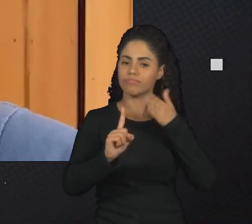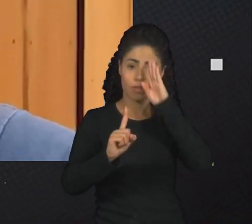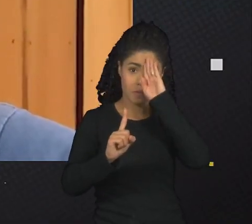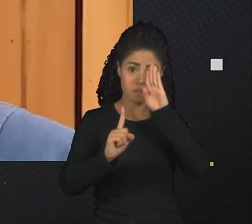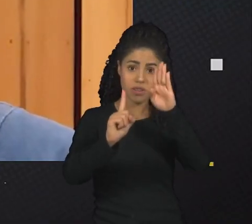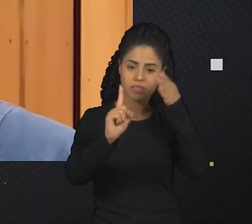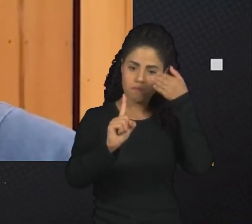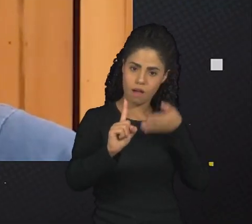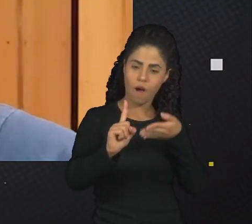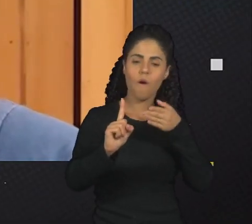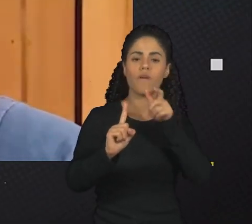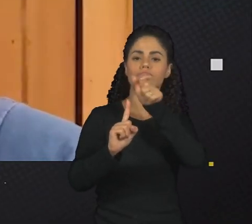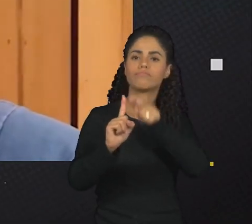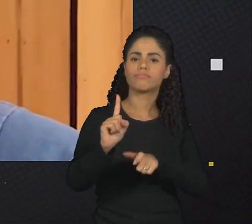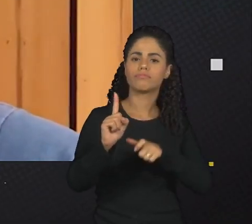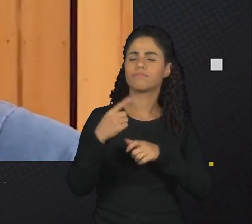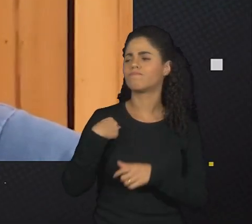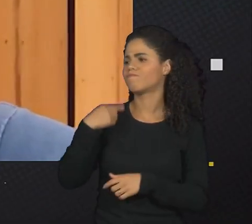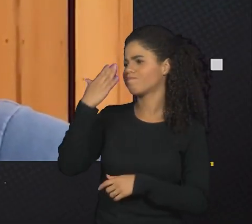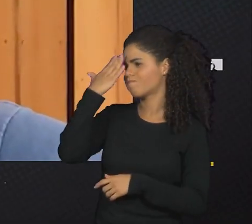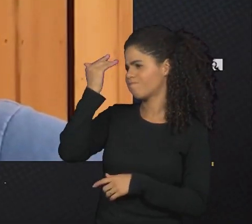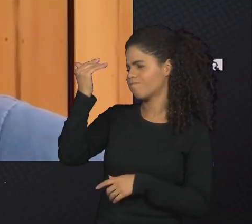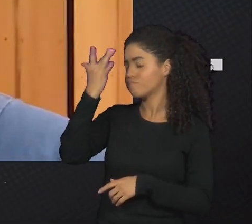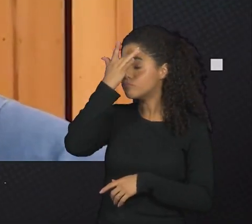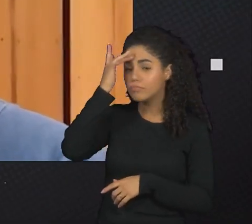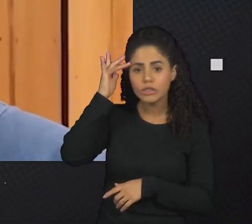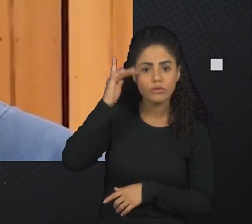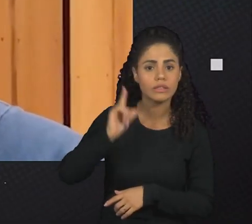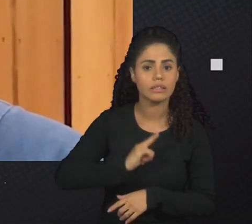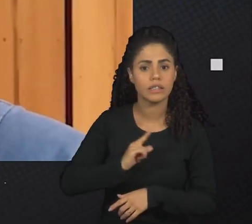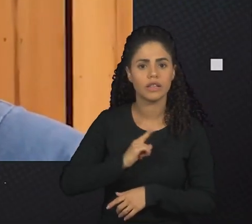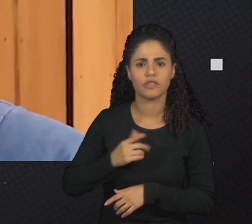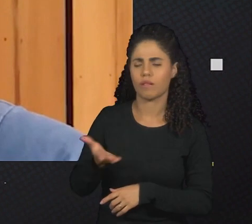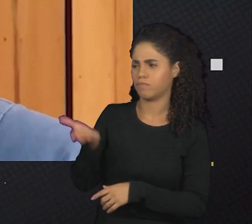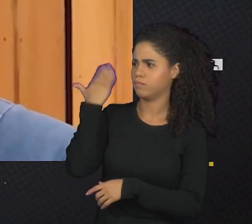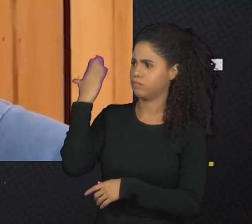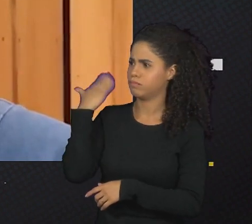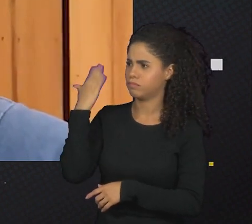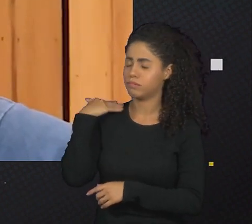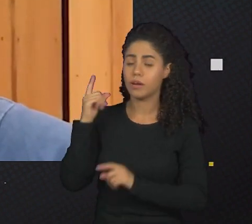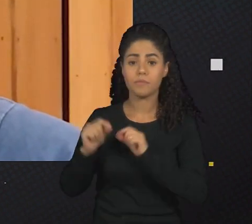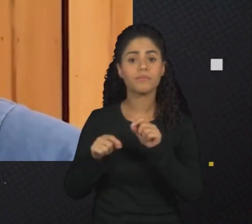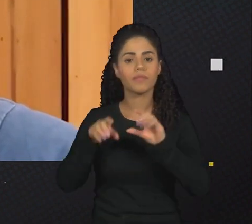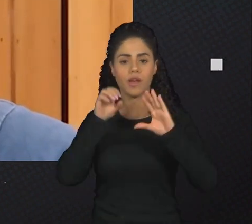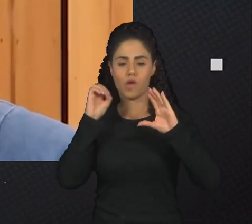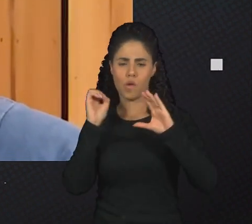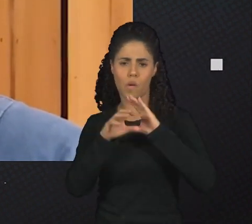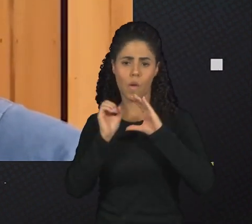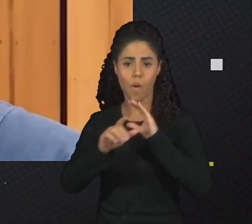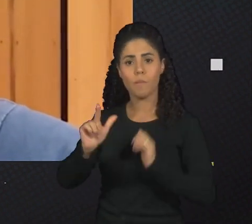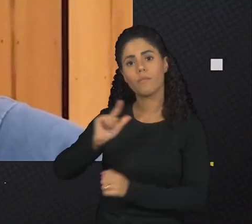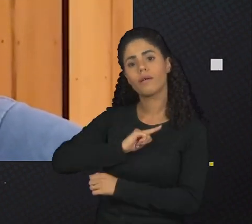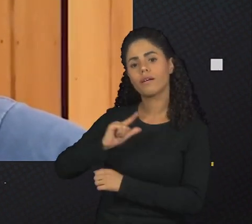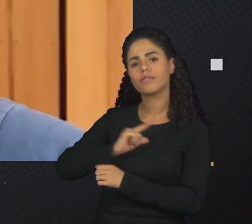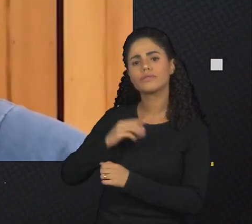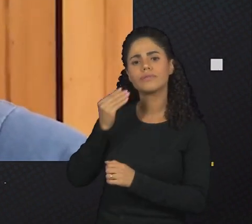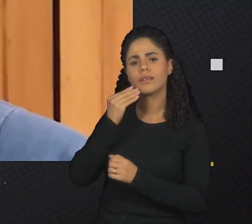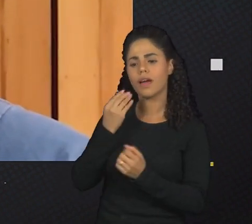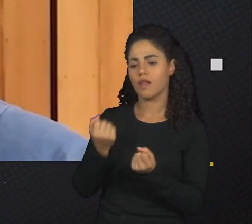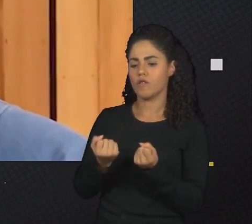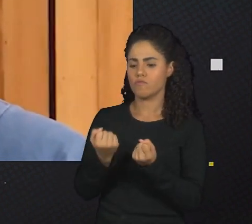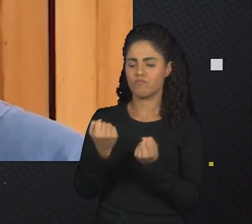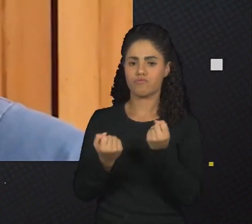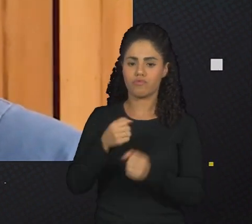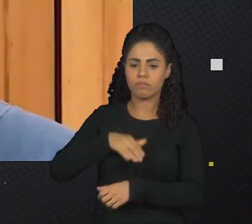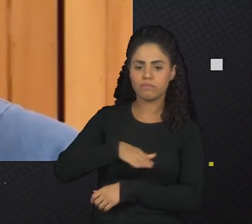pessoas, os grandes atores, assim, veteranos da Rede Globo, subindo de van o Vidigal